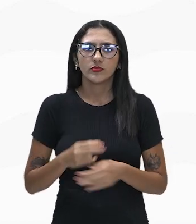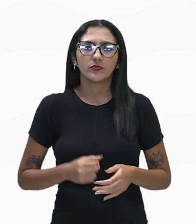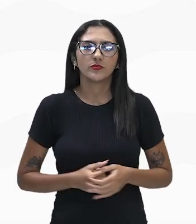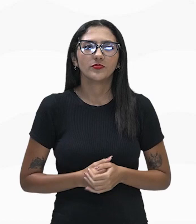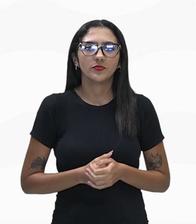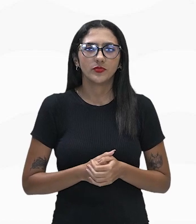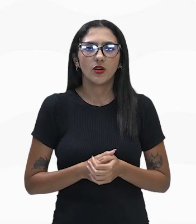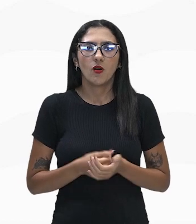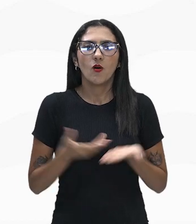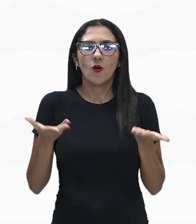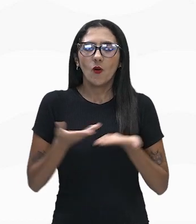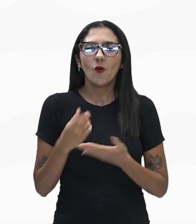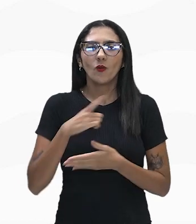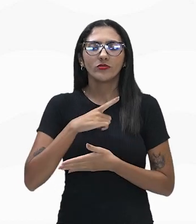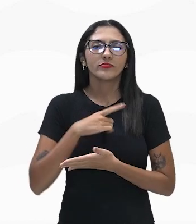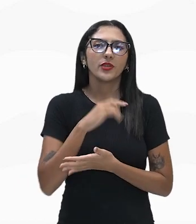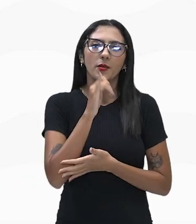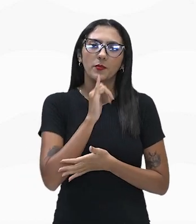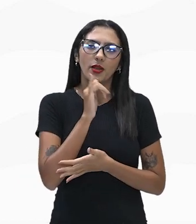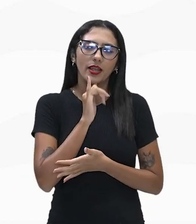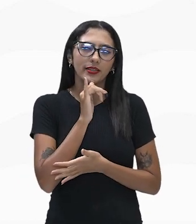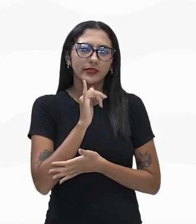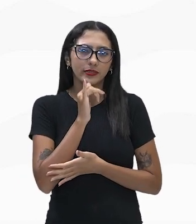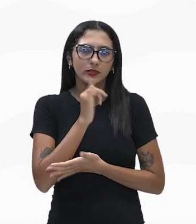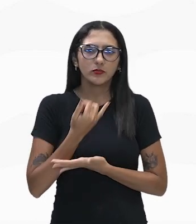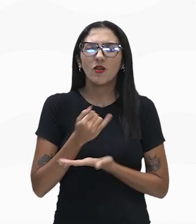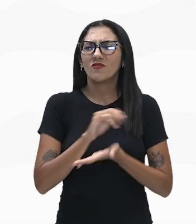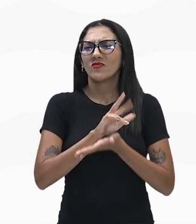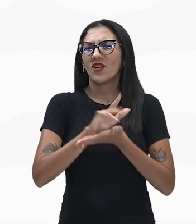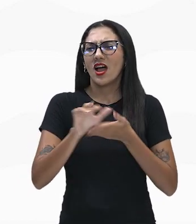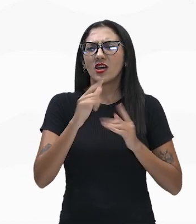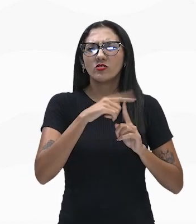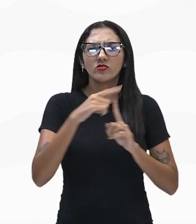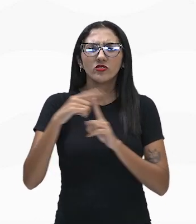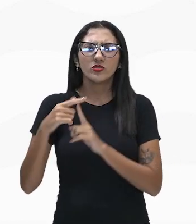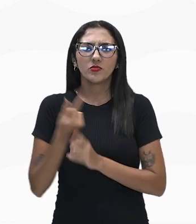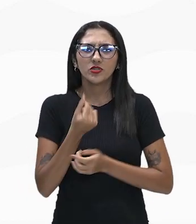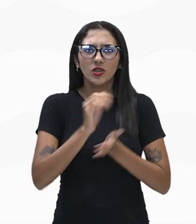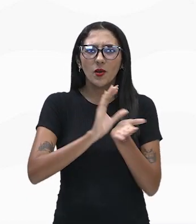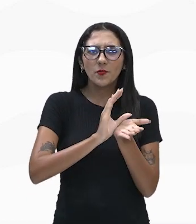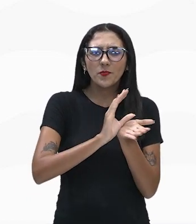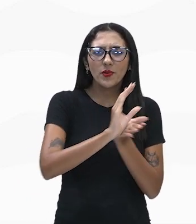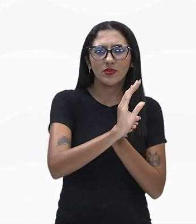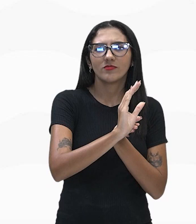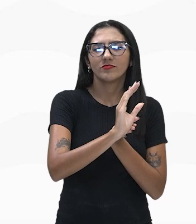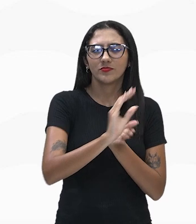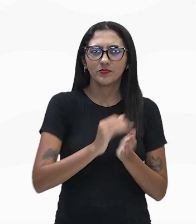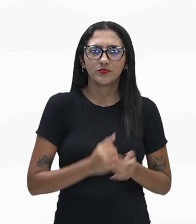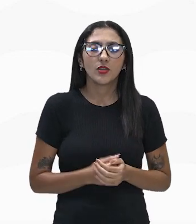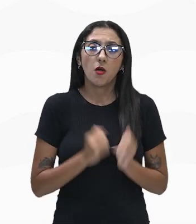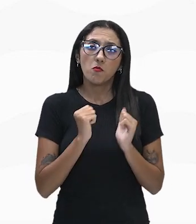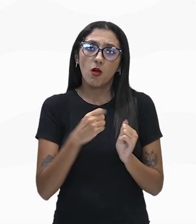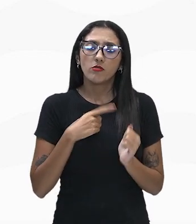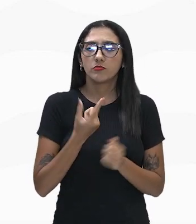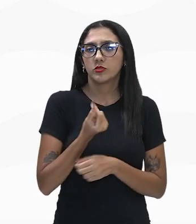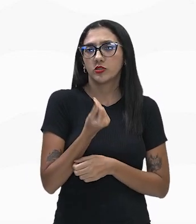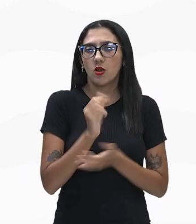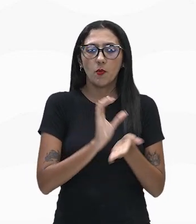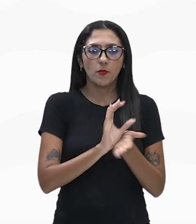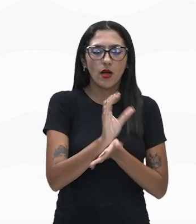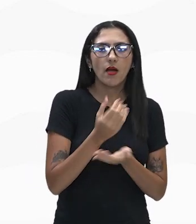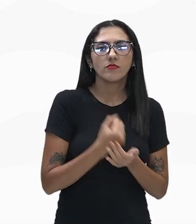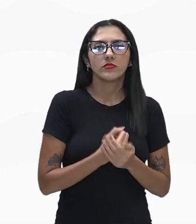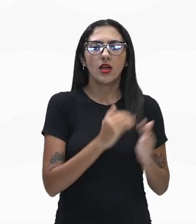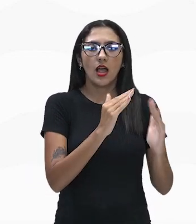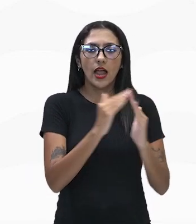lista de possibilidades para se financiar. É possível adquirir uma casa, um terreno, um